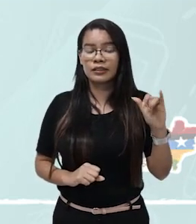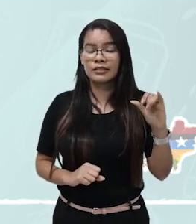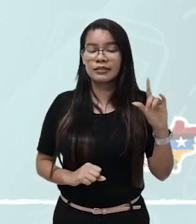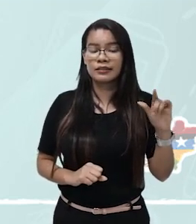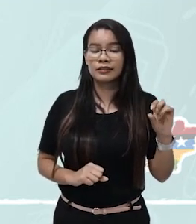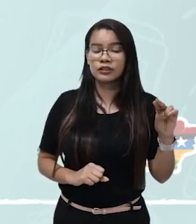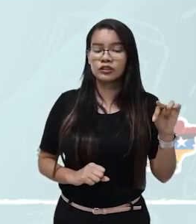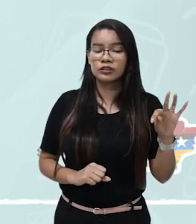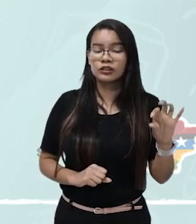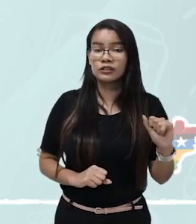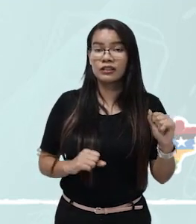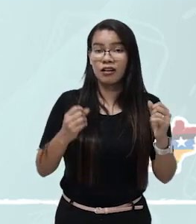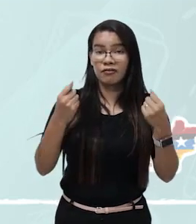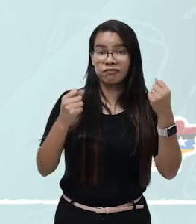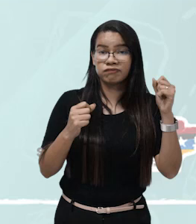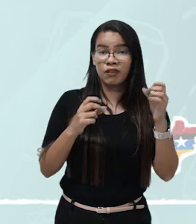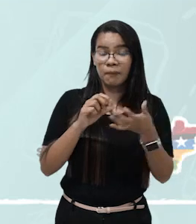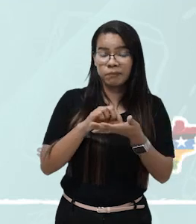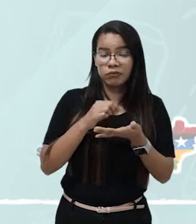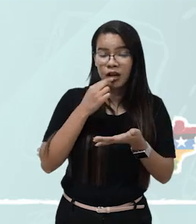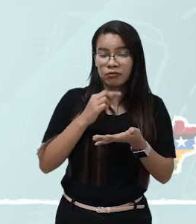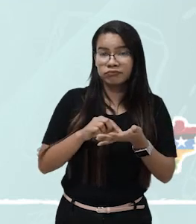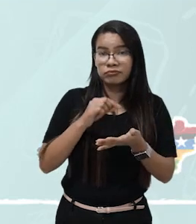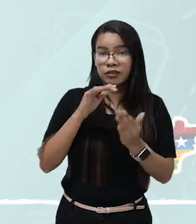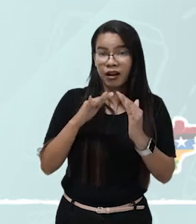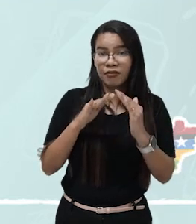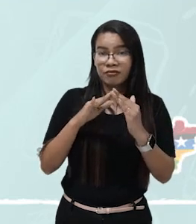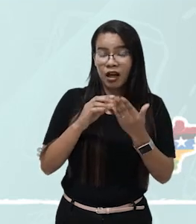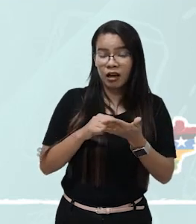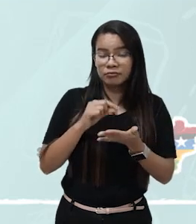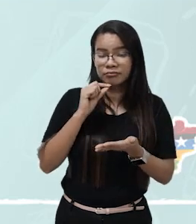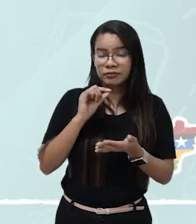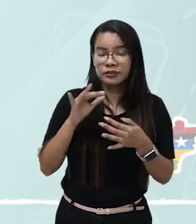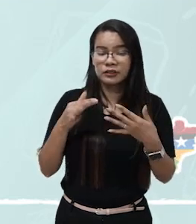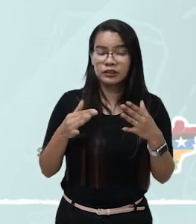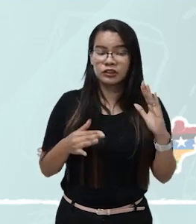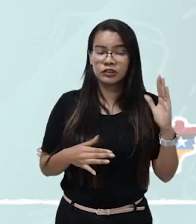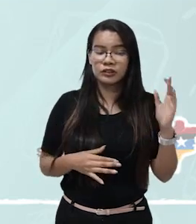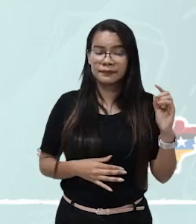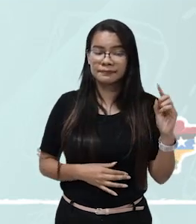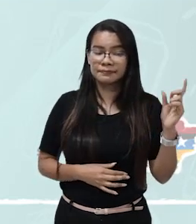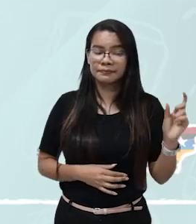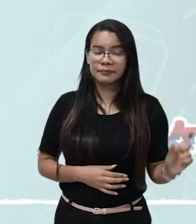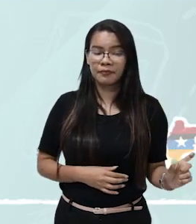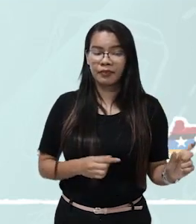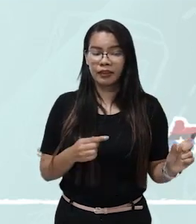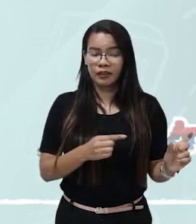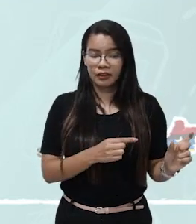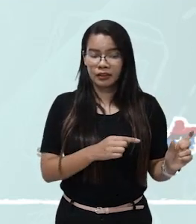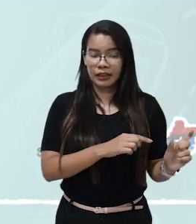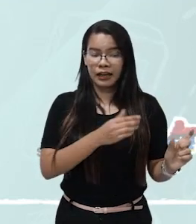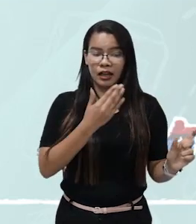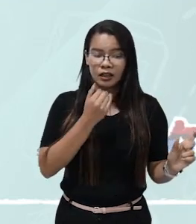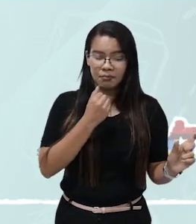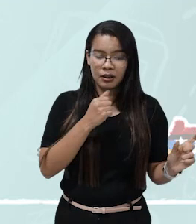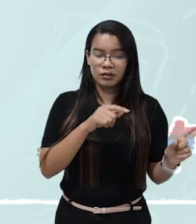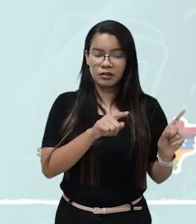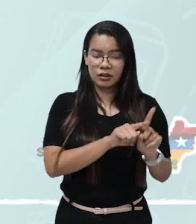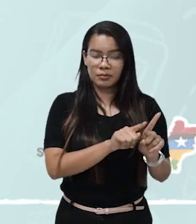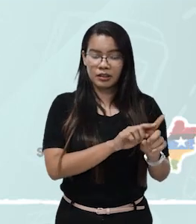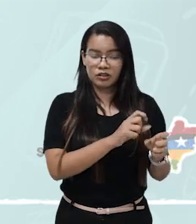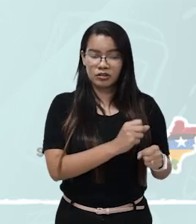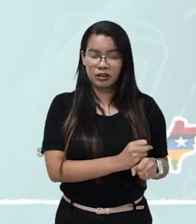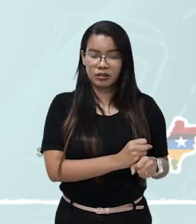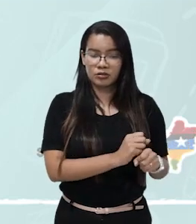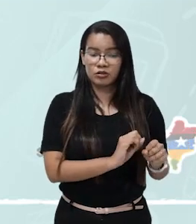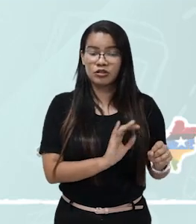sua composição, alimentos e extratos de alimentos. Dos anabolizantes, são sintéticos, produzidos em